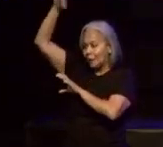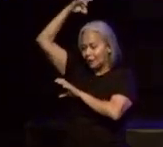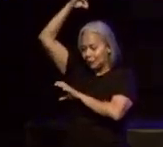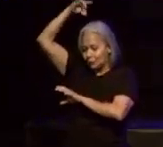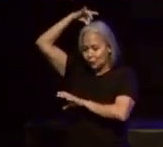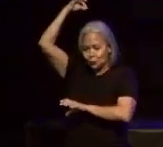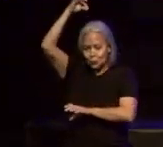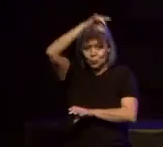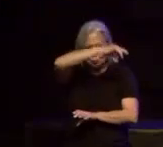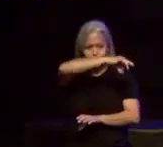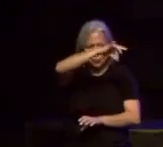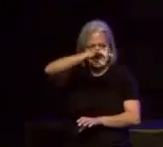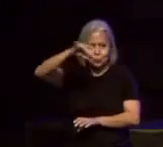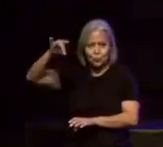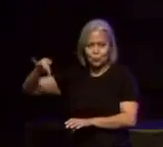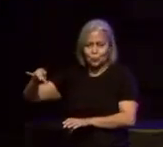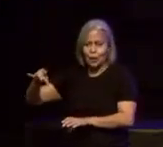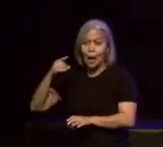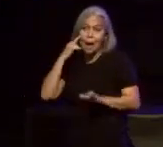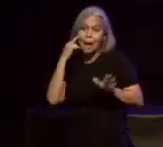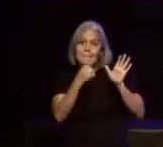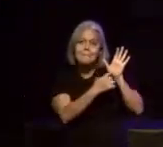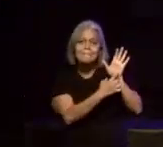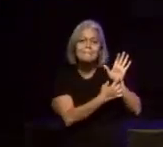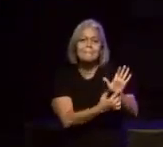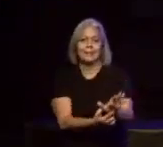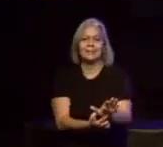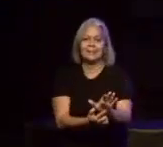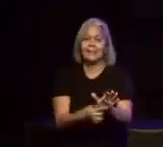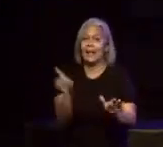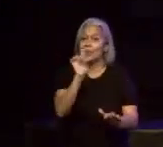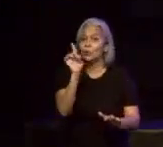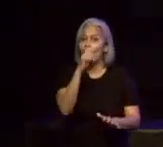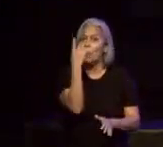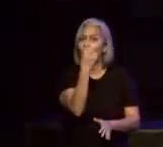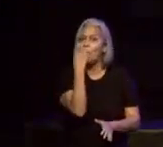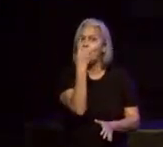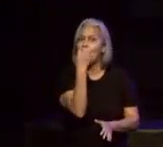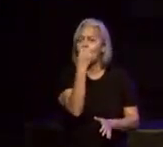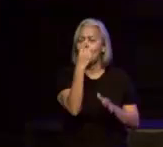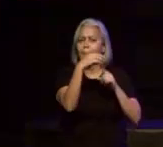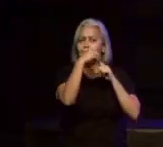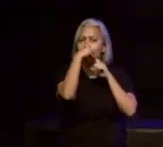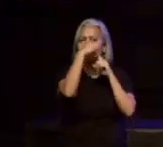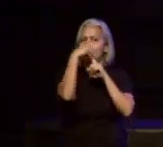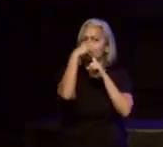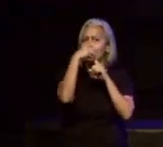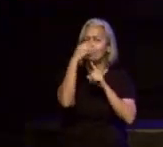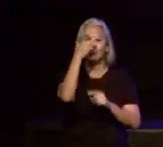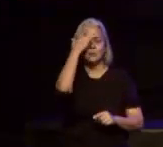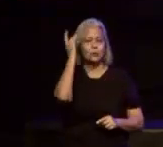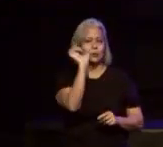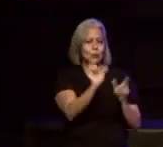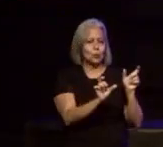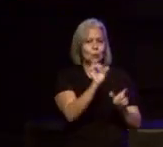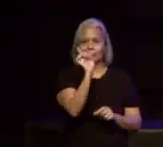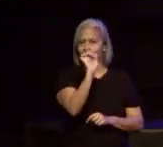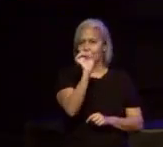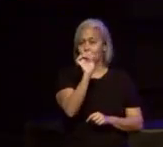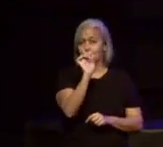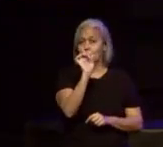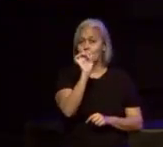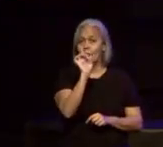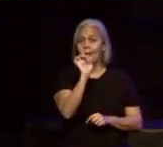aspas, quem vai representá-lo não vai ser uma pessoa, não vai ser Pedro, não vai ser só João, não vai ser Tiago, vai ser a